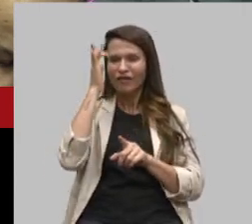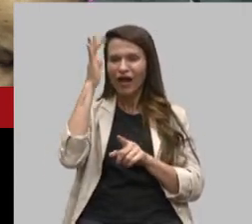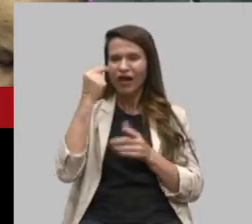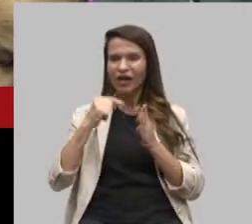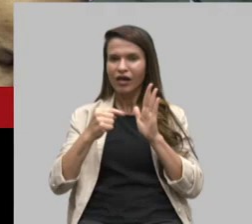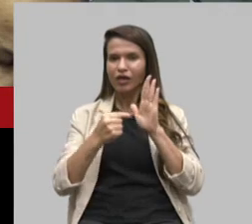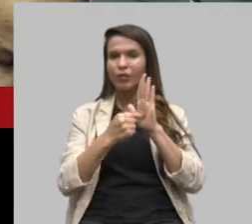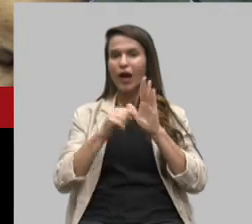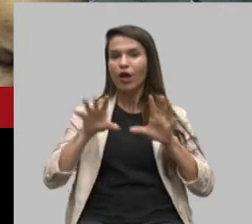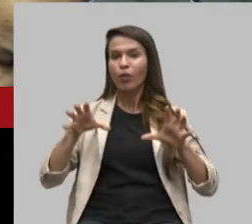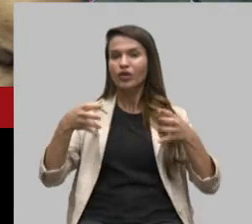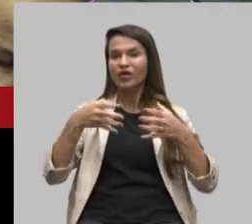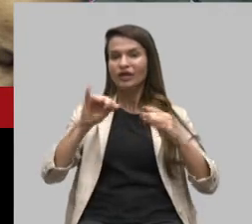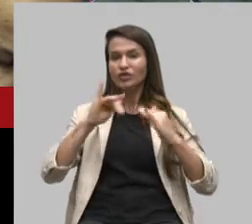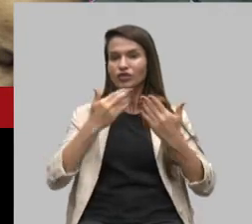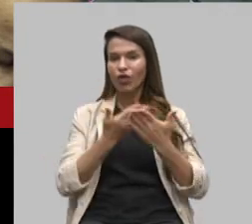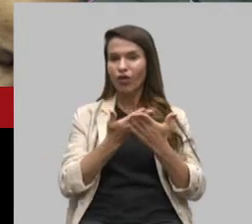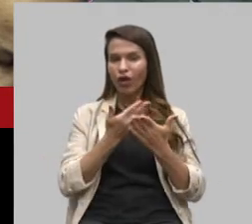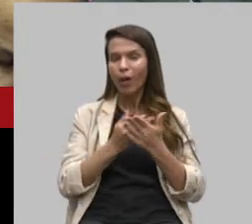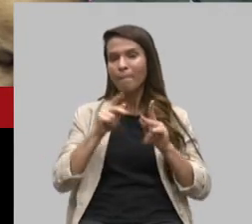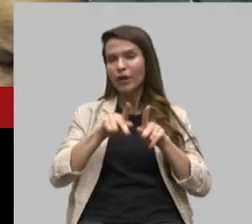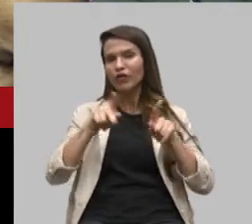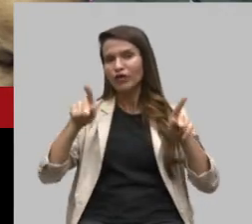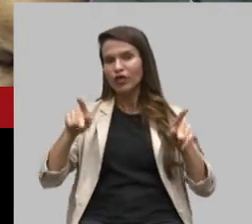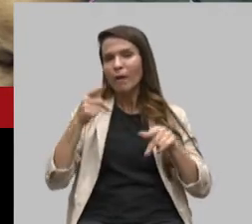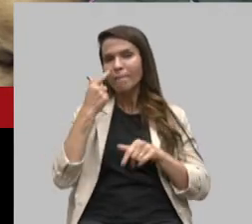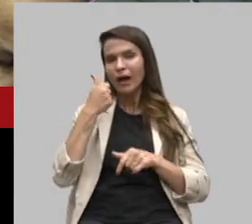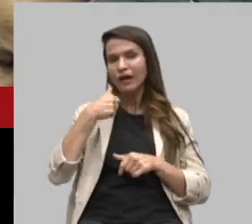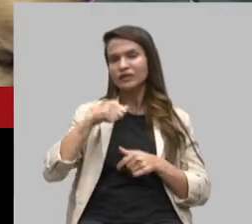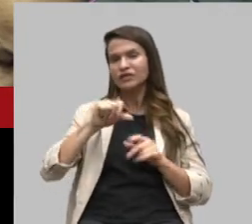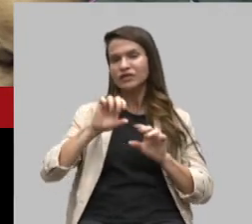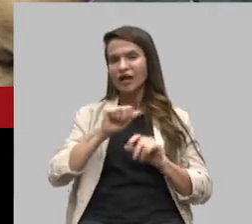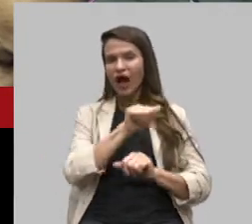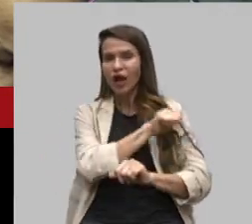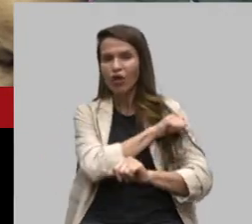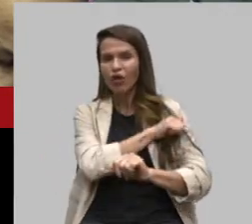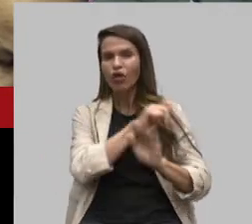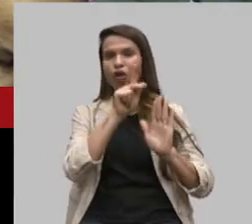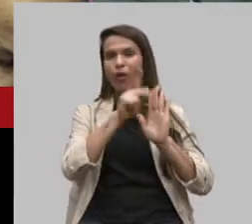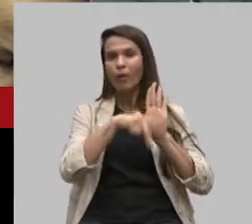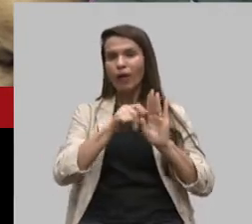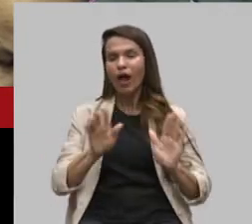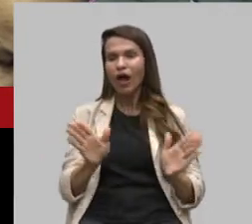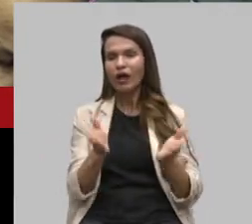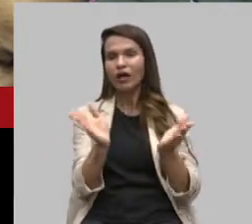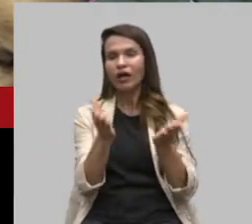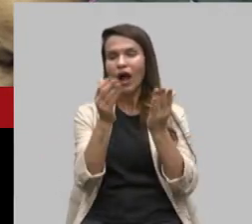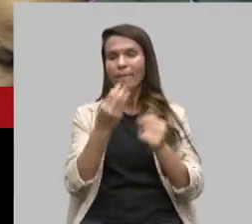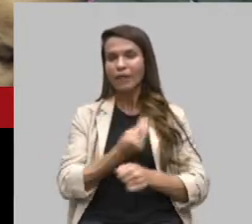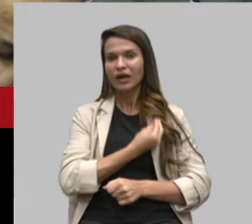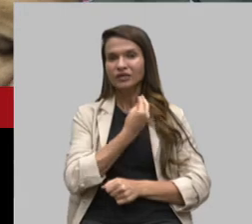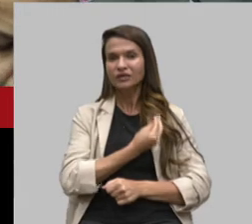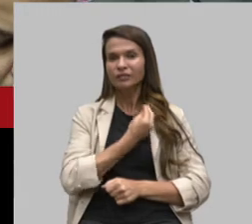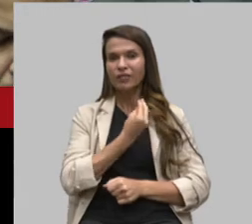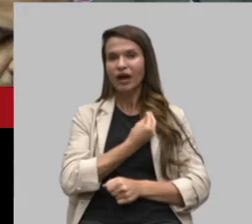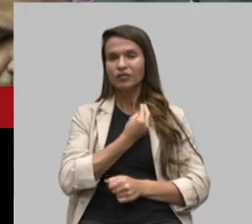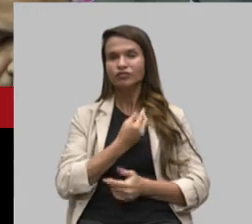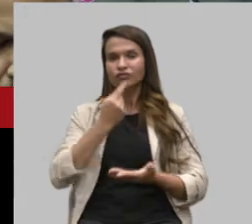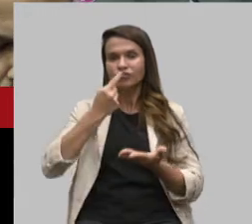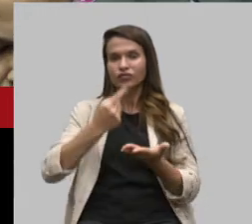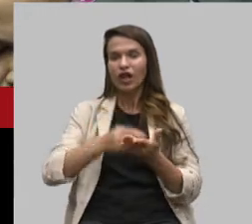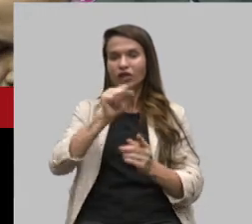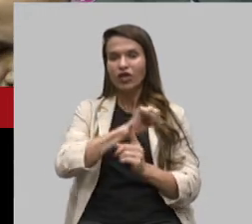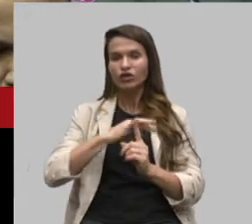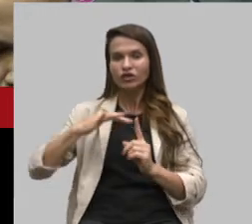comunidade escolar como professores pais e alunos o programa estimula a a participação ativa da sociedade